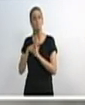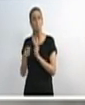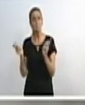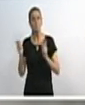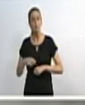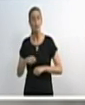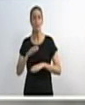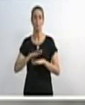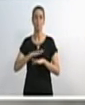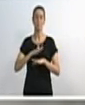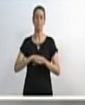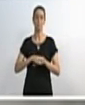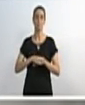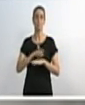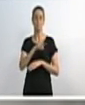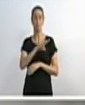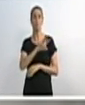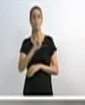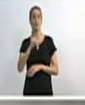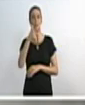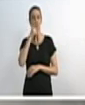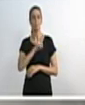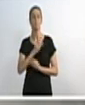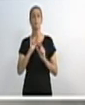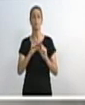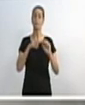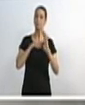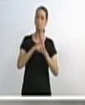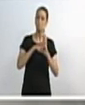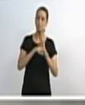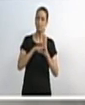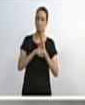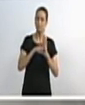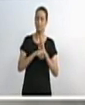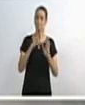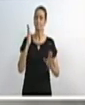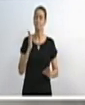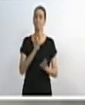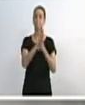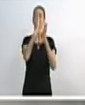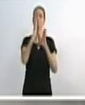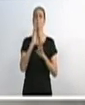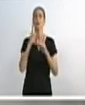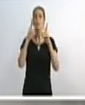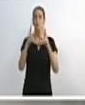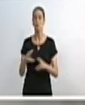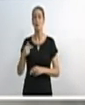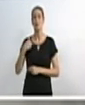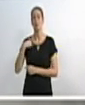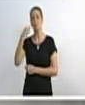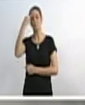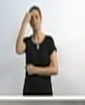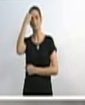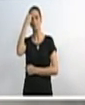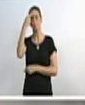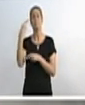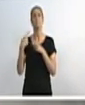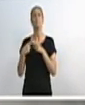O senhor vai conseguir, com esse estudo, e eu encontro o meu pensamento. Hoje, uma